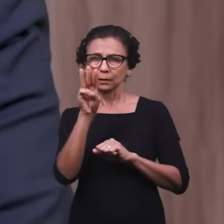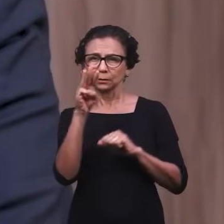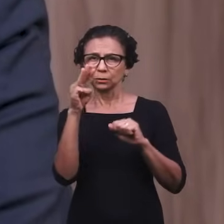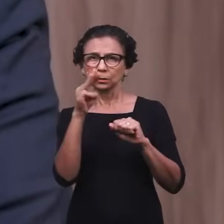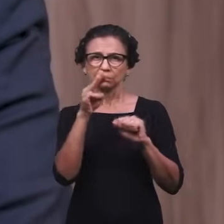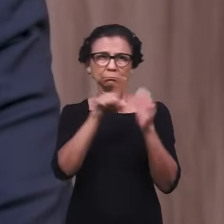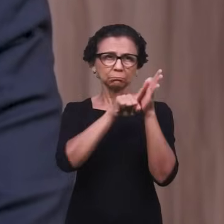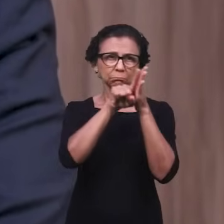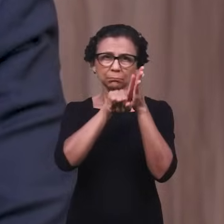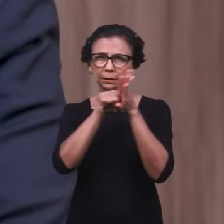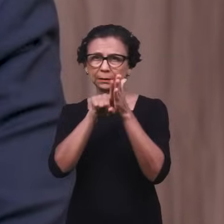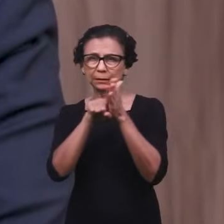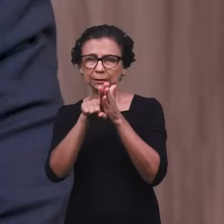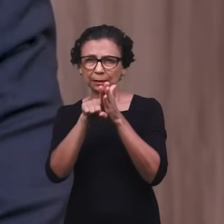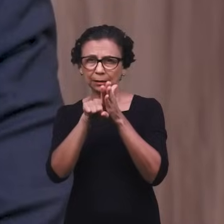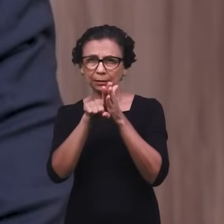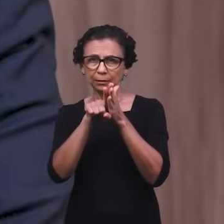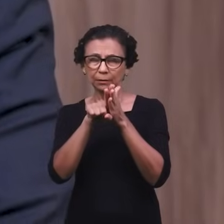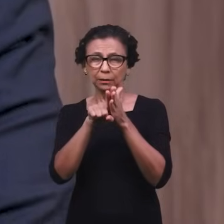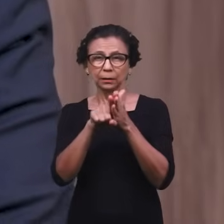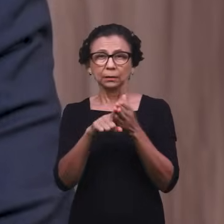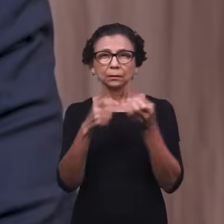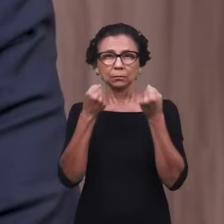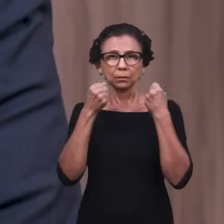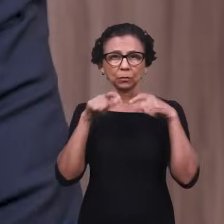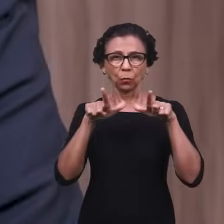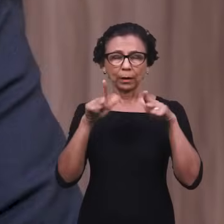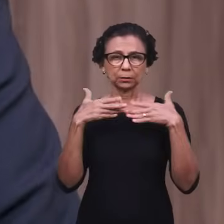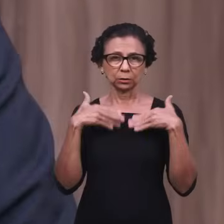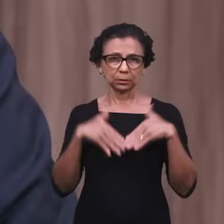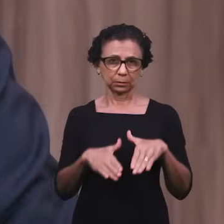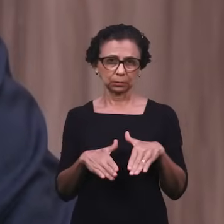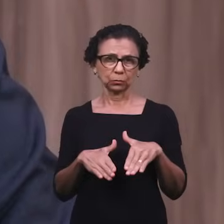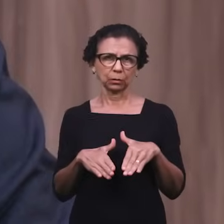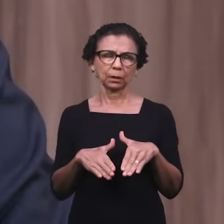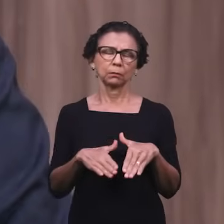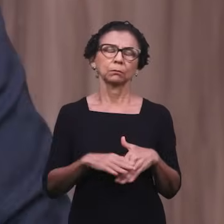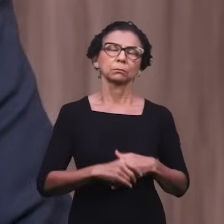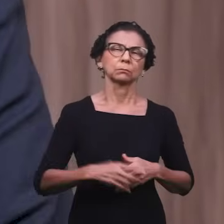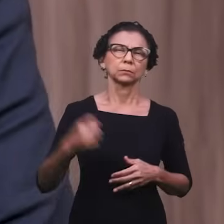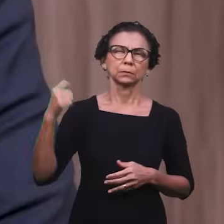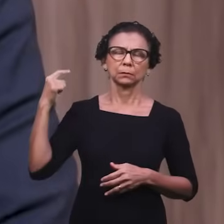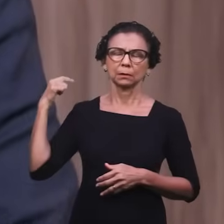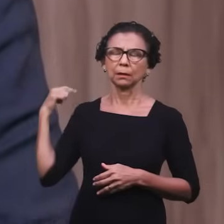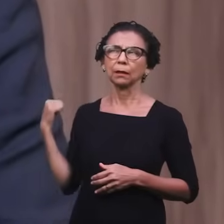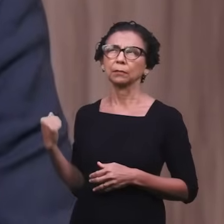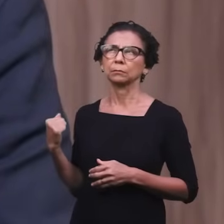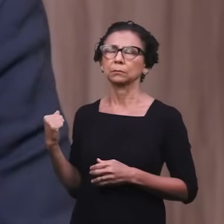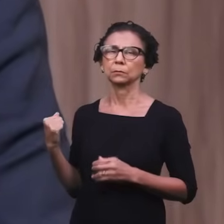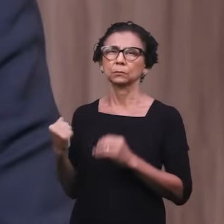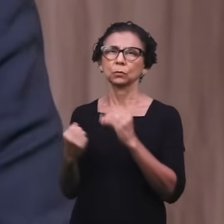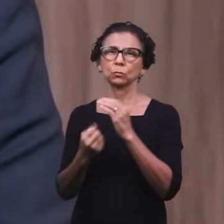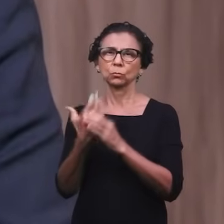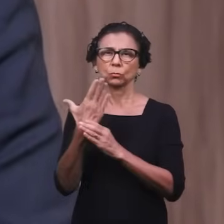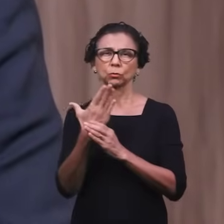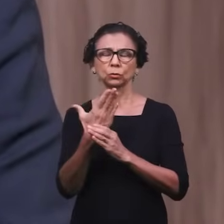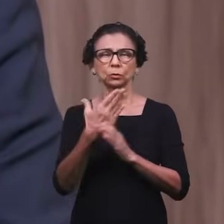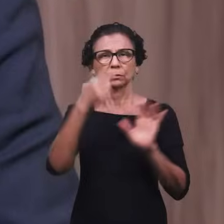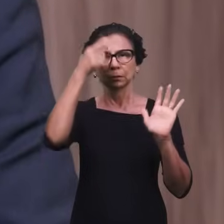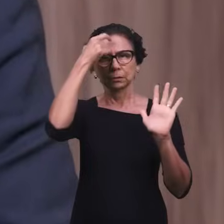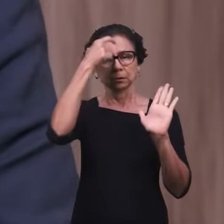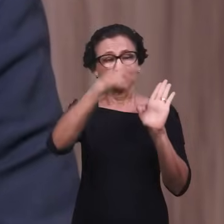direta, né? Então, o processamento de linguagem natural sempre foi, desde quando surge a inteligência artificial, um grande